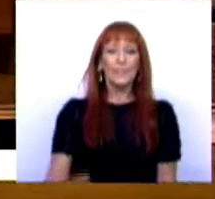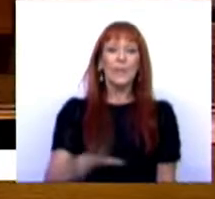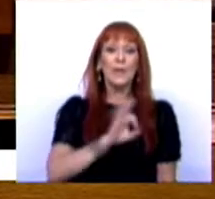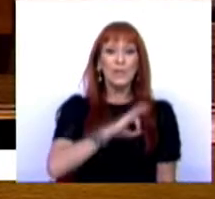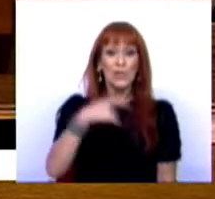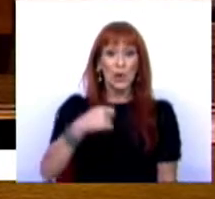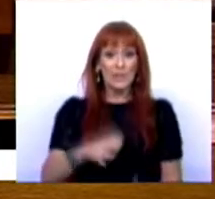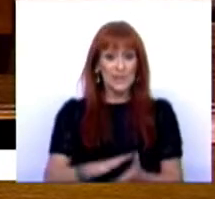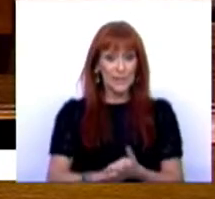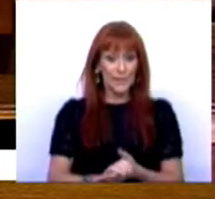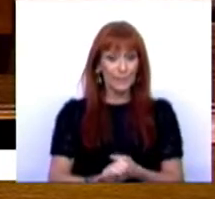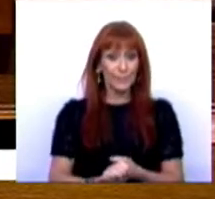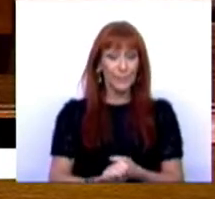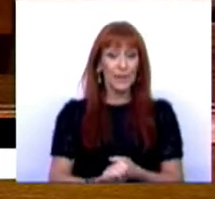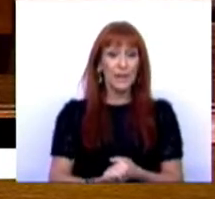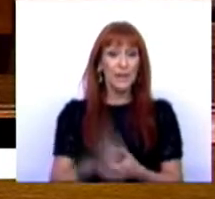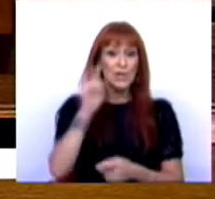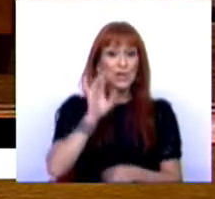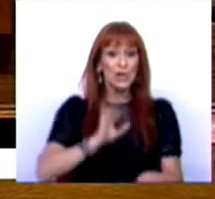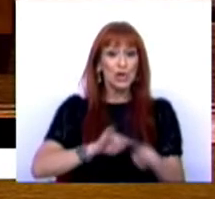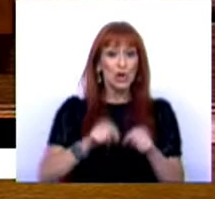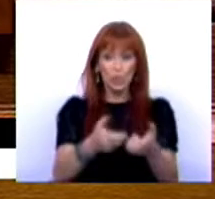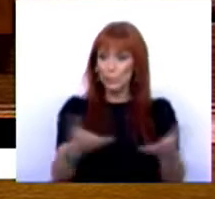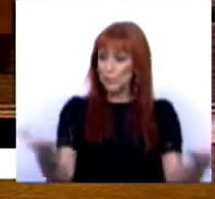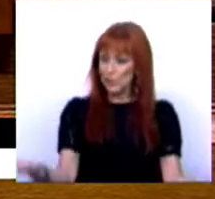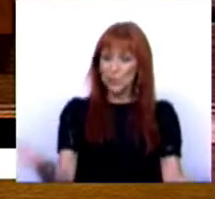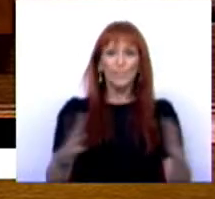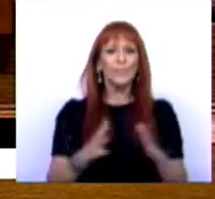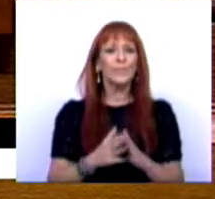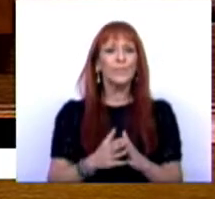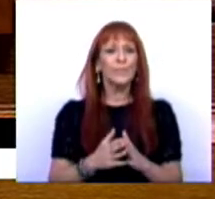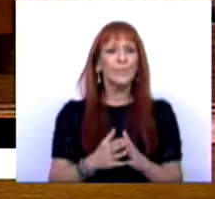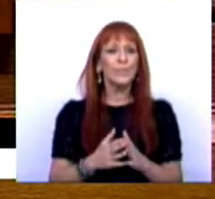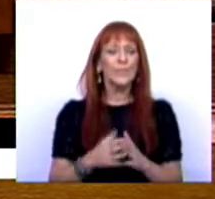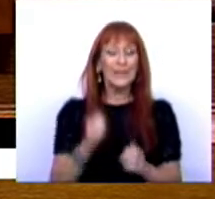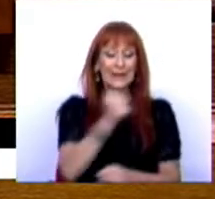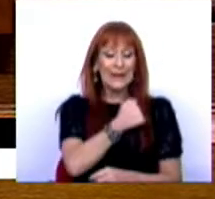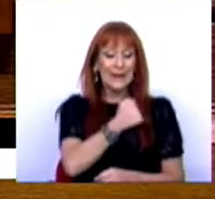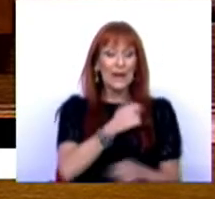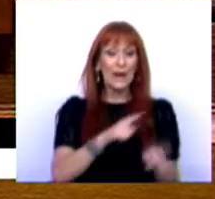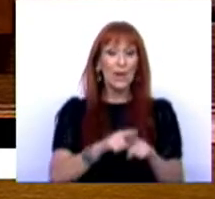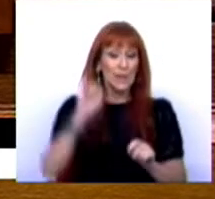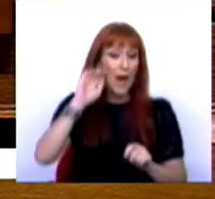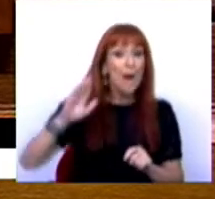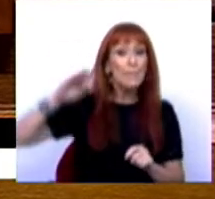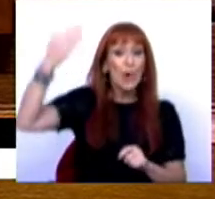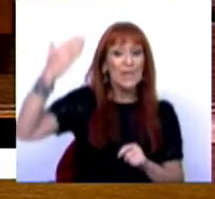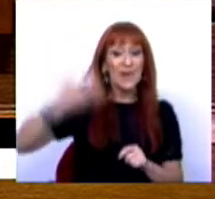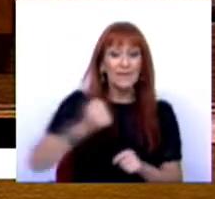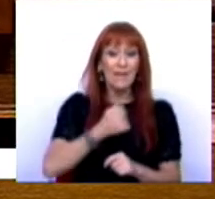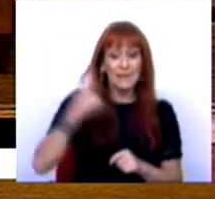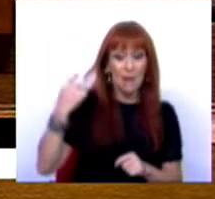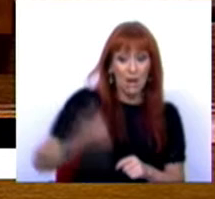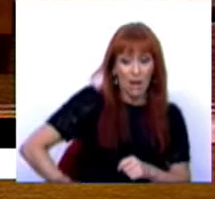Sr. Presidente, senhoras e senhores deputados. A habitação e a prioridade para o direito à